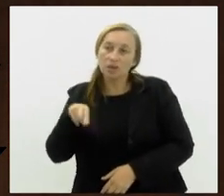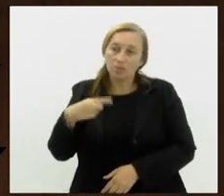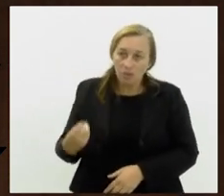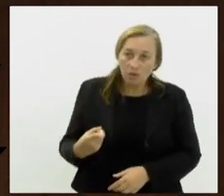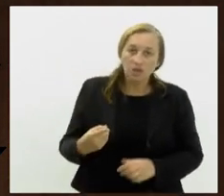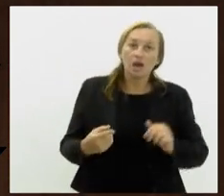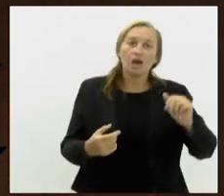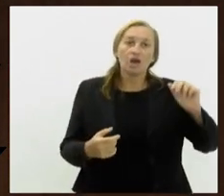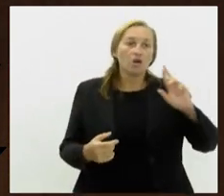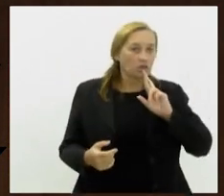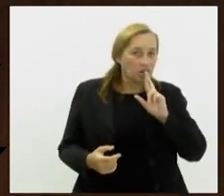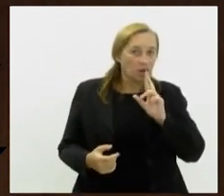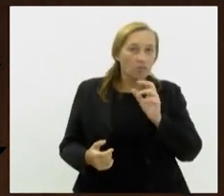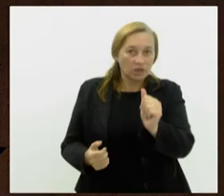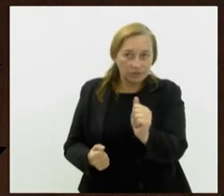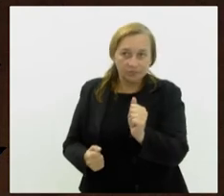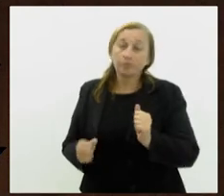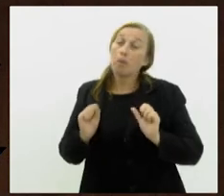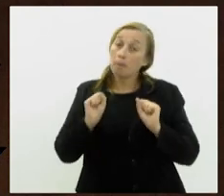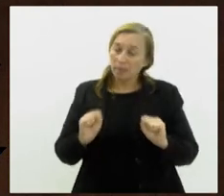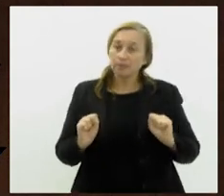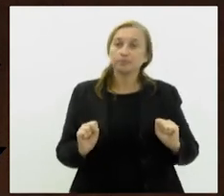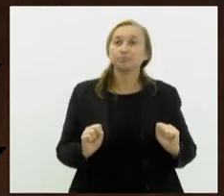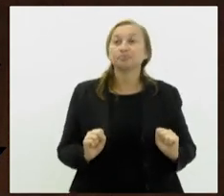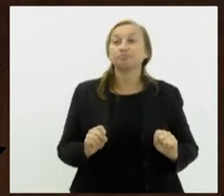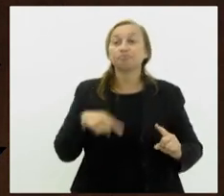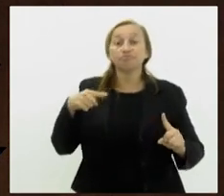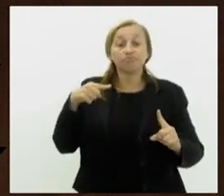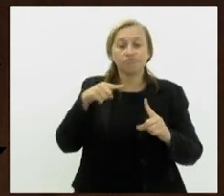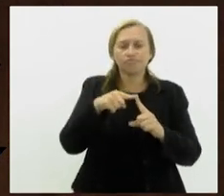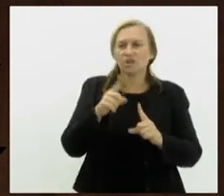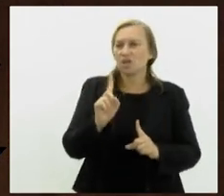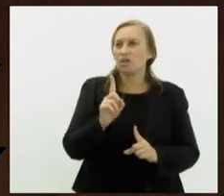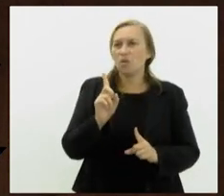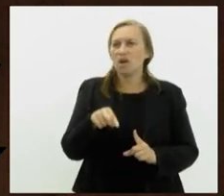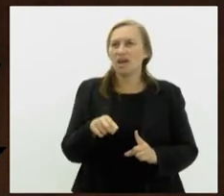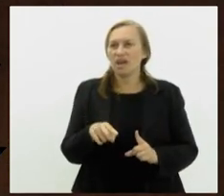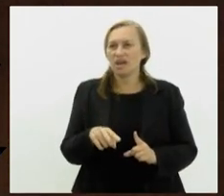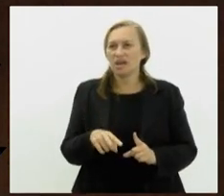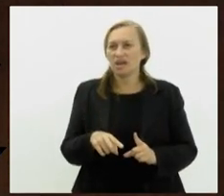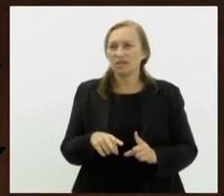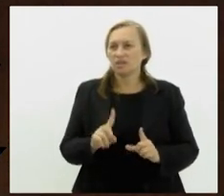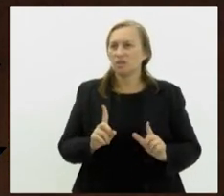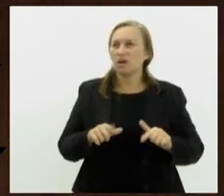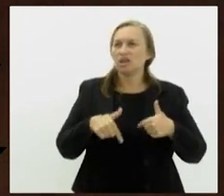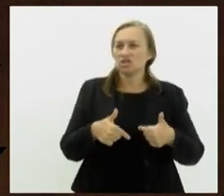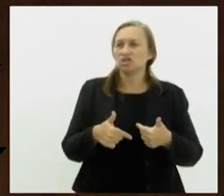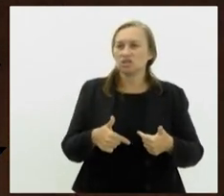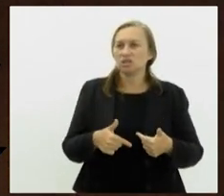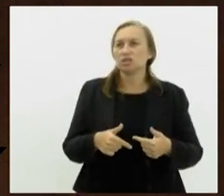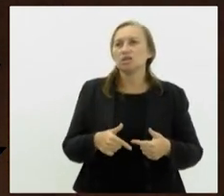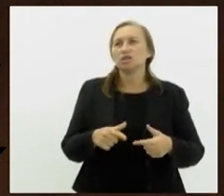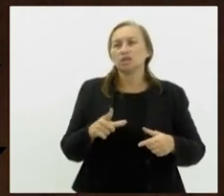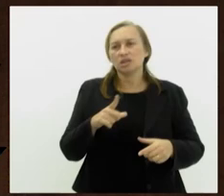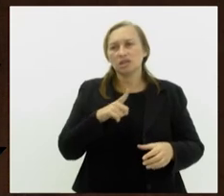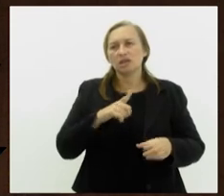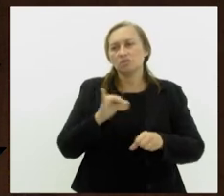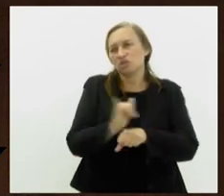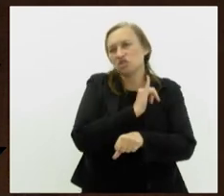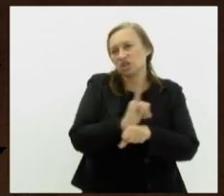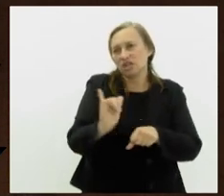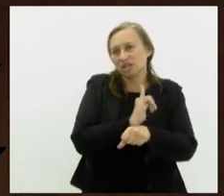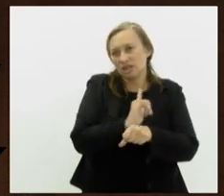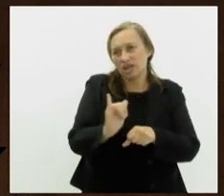deputado Rodrigo Amorim? Pode. O objetivo não é que não se faça essas ações, que haja um mínimo de planejamento, que